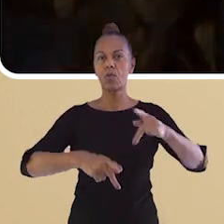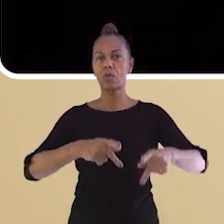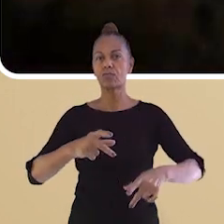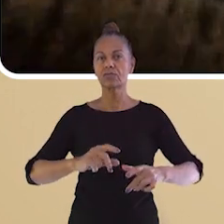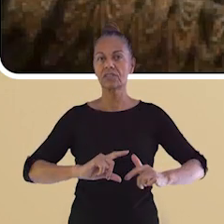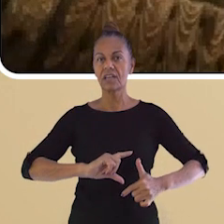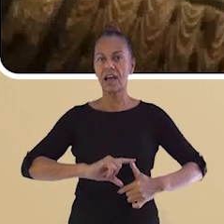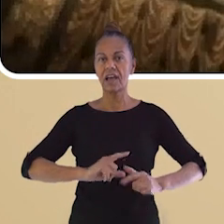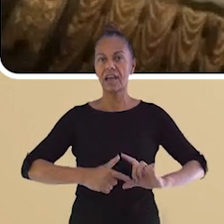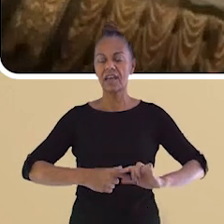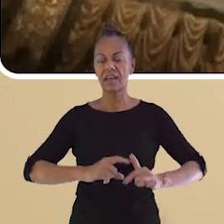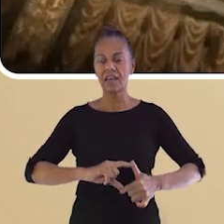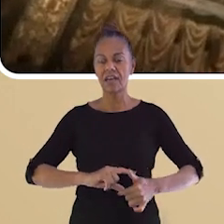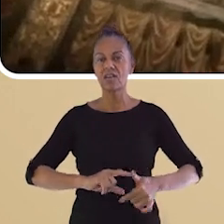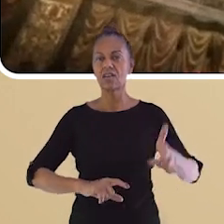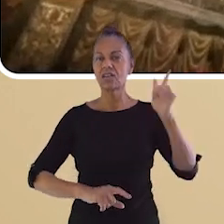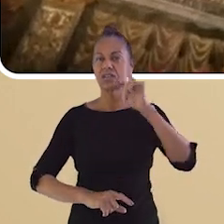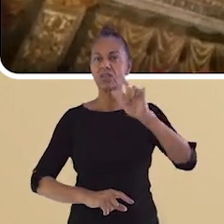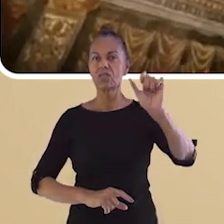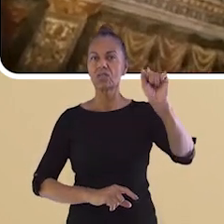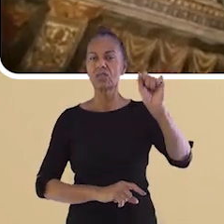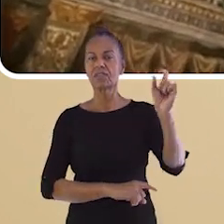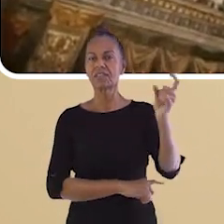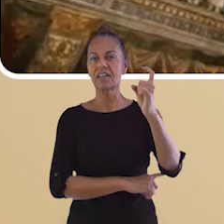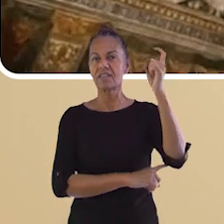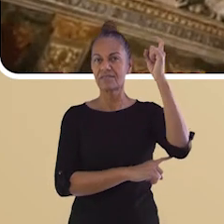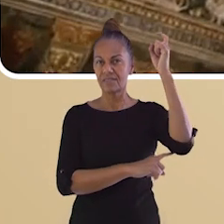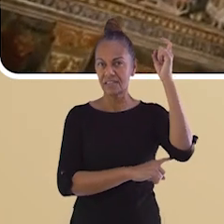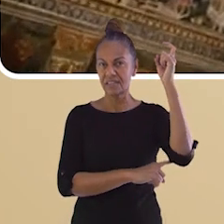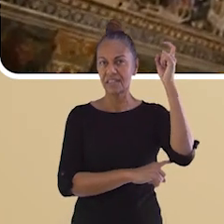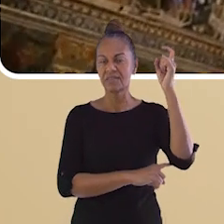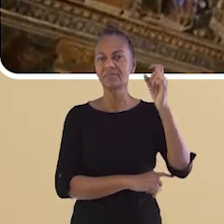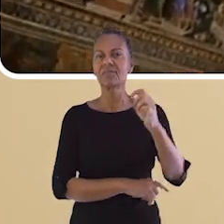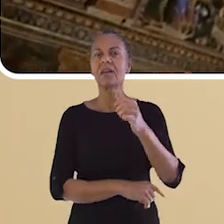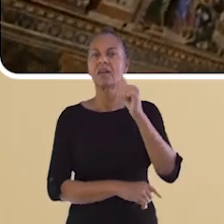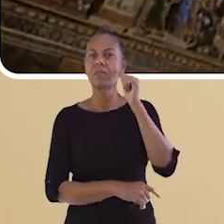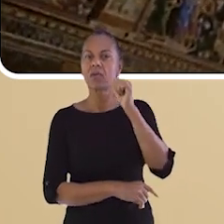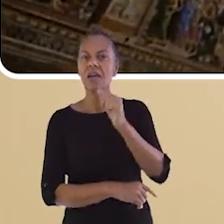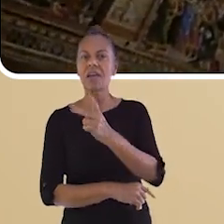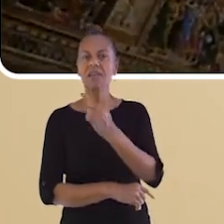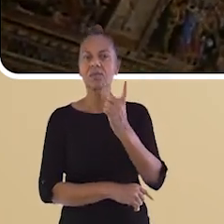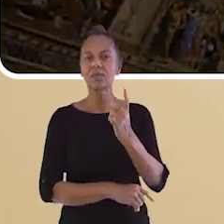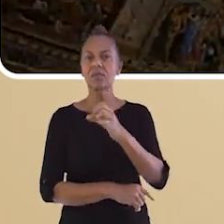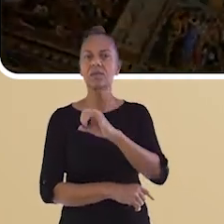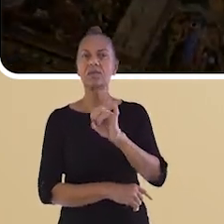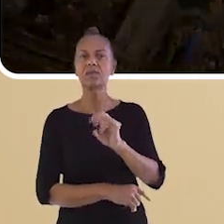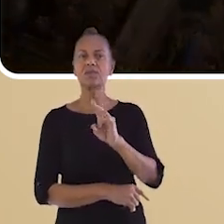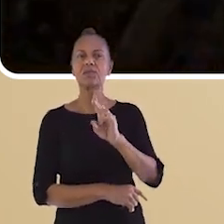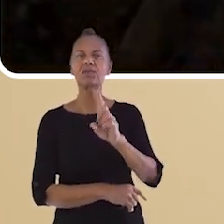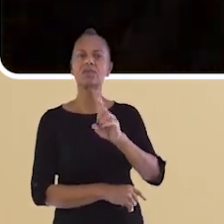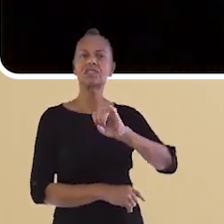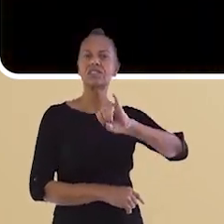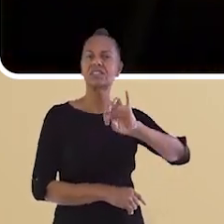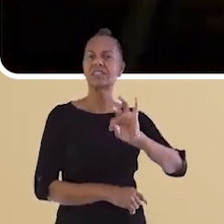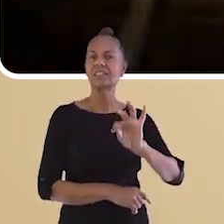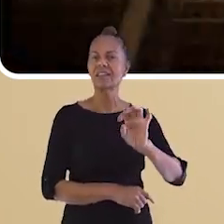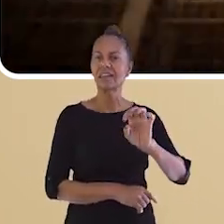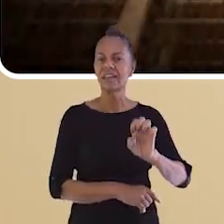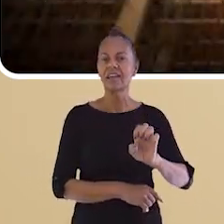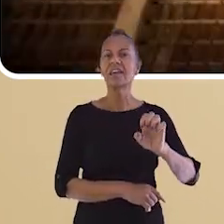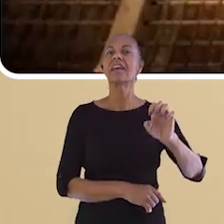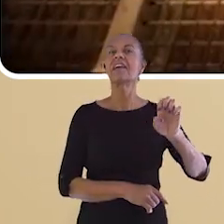ângulos revive a libertação milagrosa de Israel, a serpente de bronze, os triunfos de Davi, de Judite e de